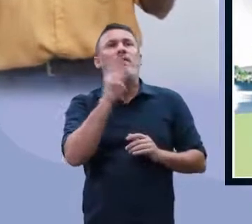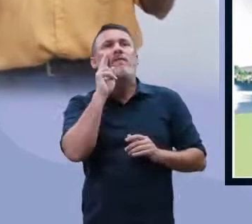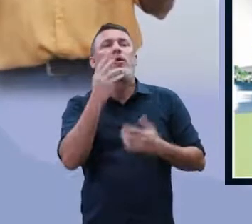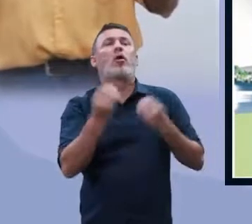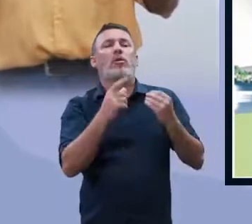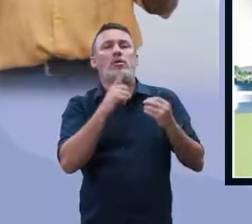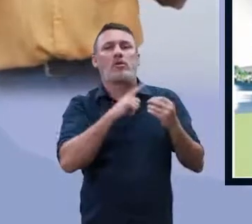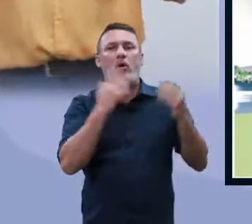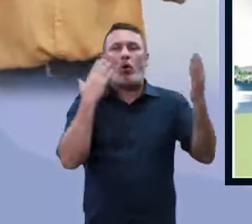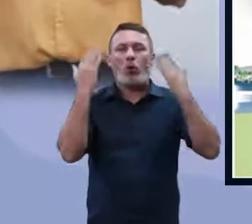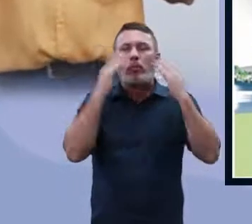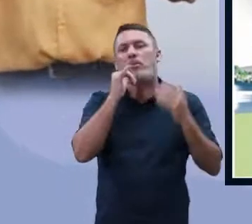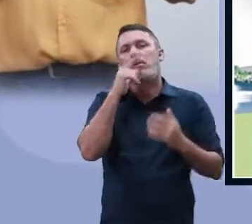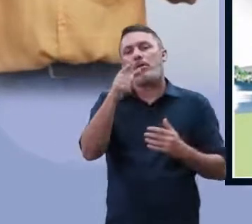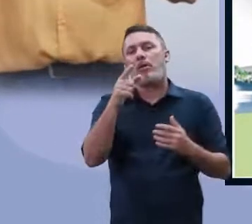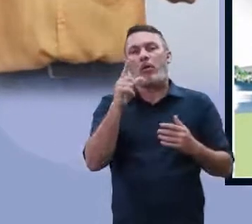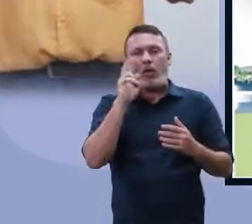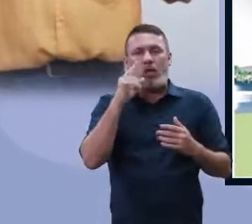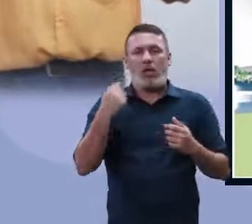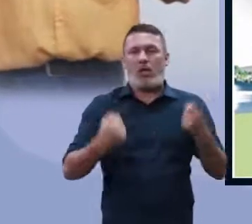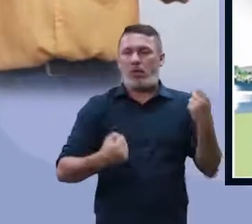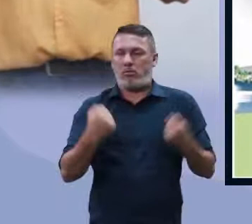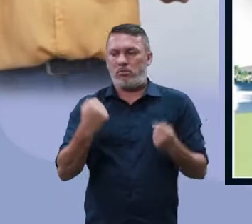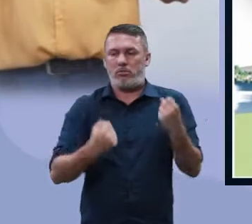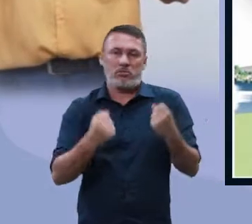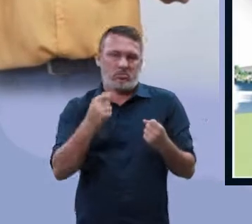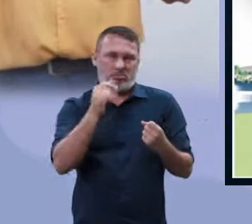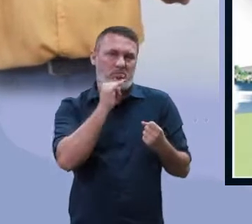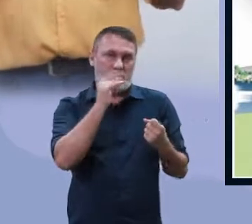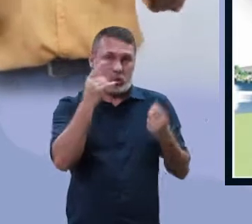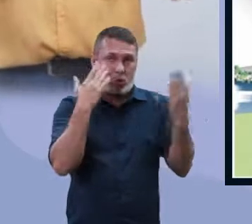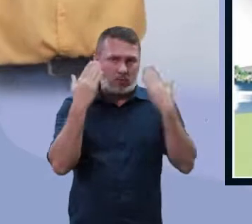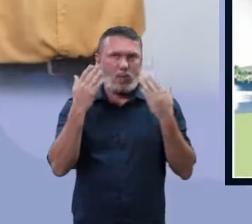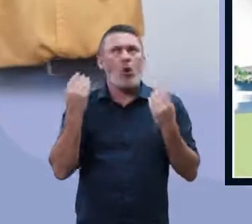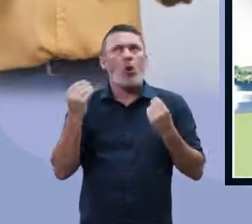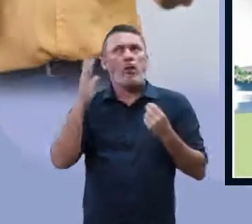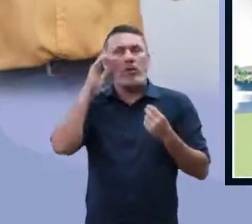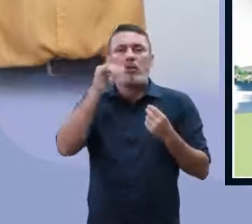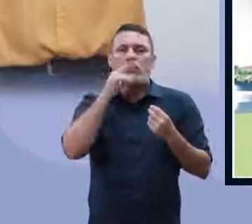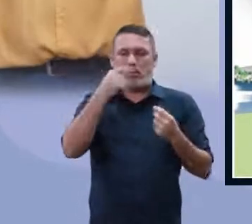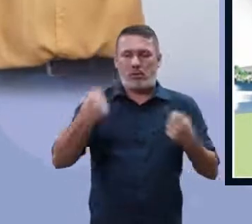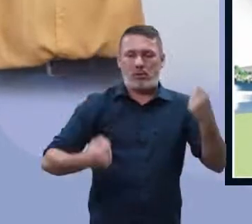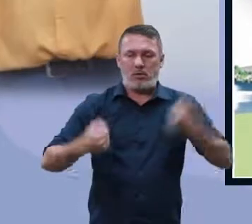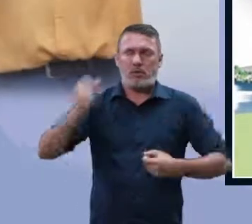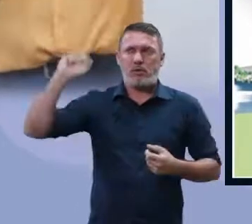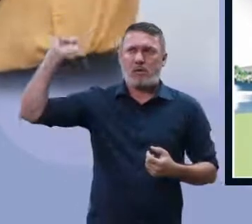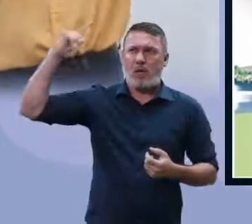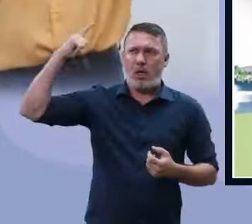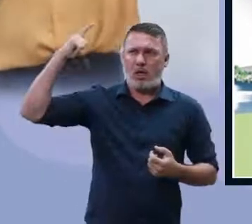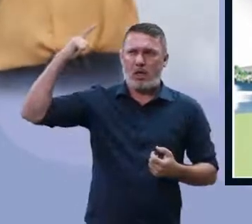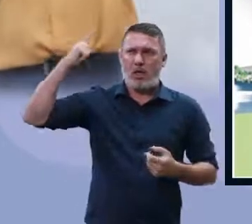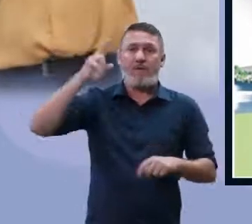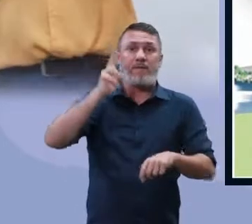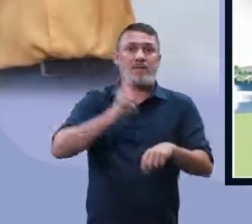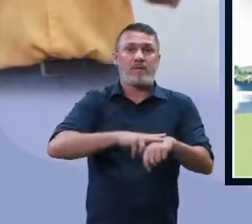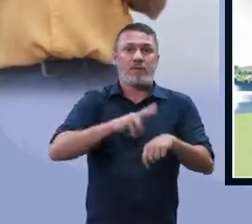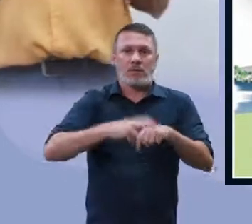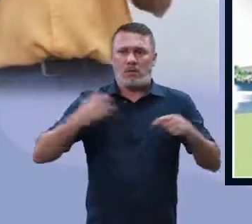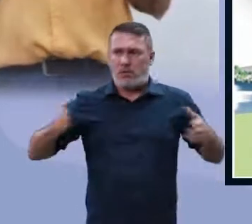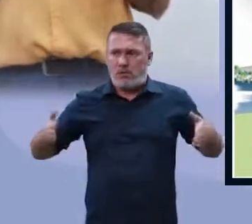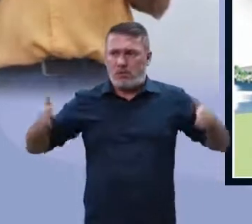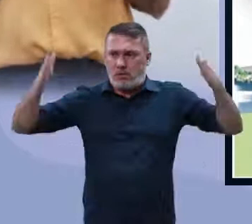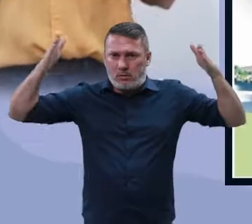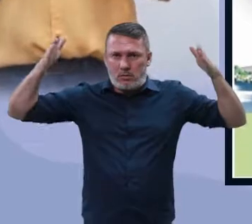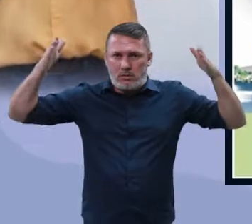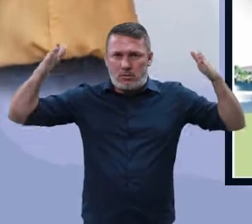fazer analogia a um veículo parado no Sol. Um veículo de vidros fechados parados no Sol permite a entrada